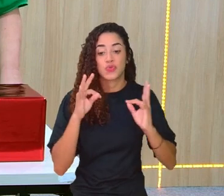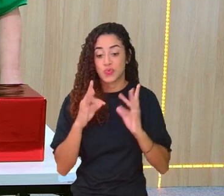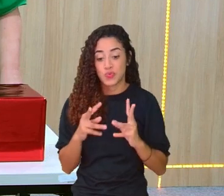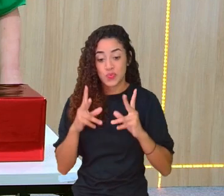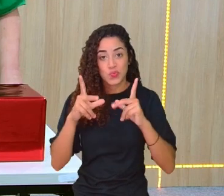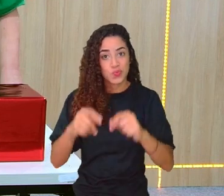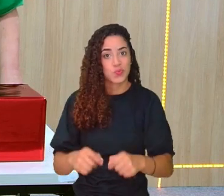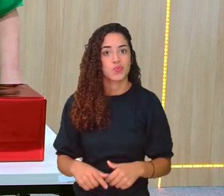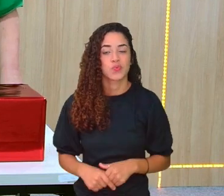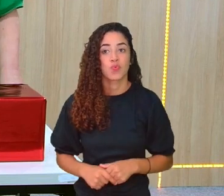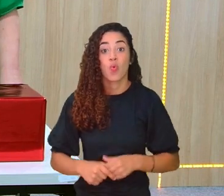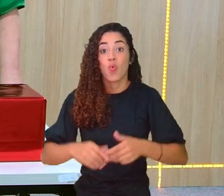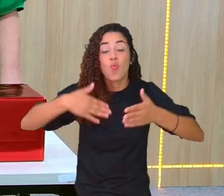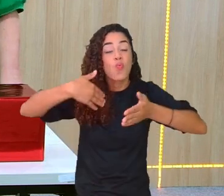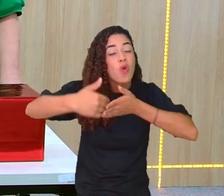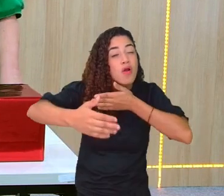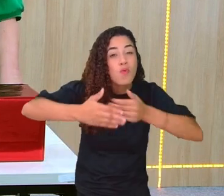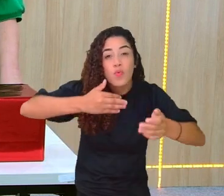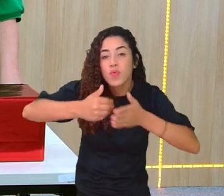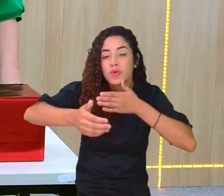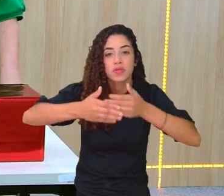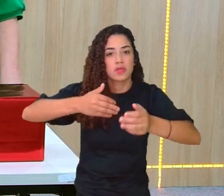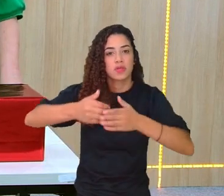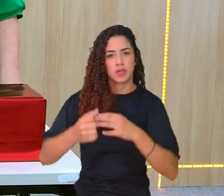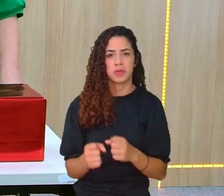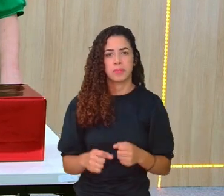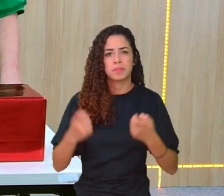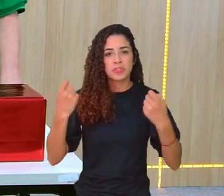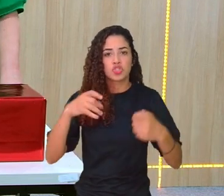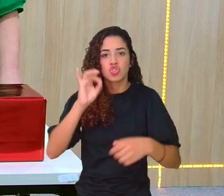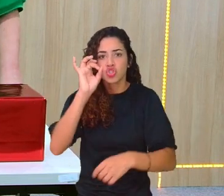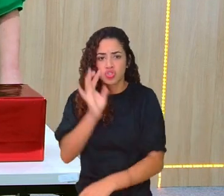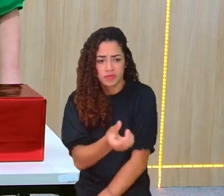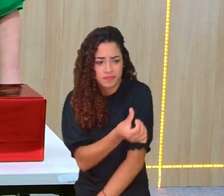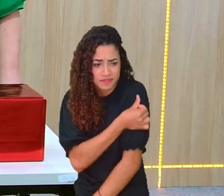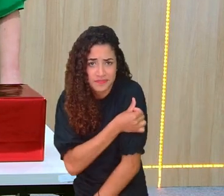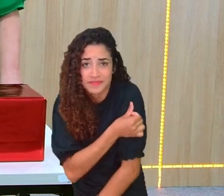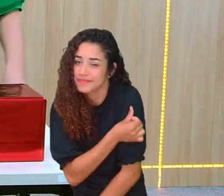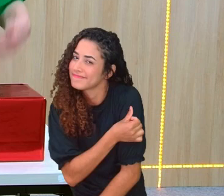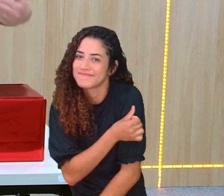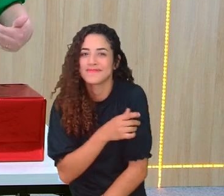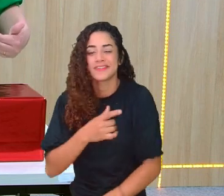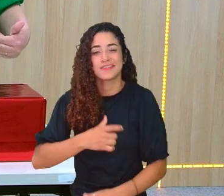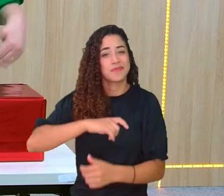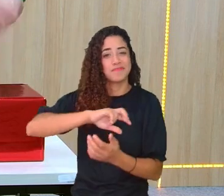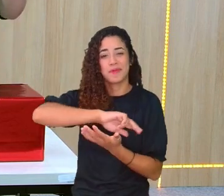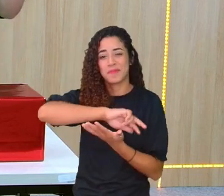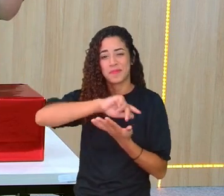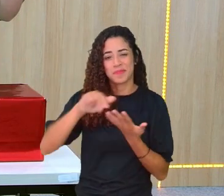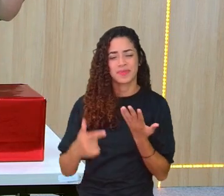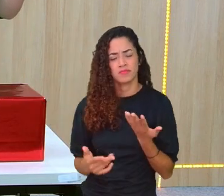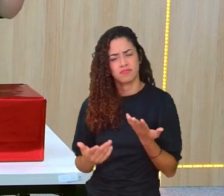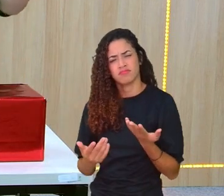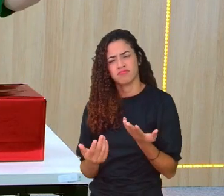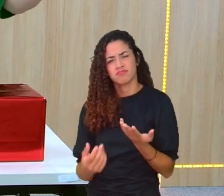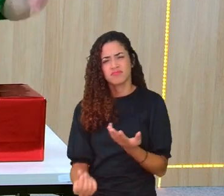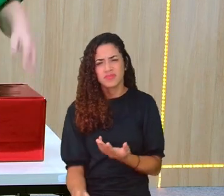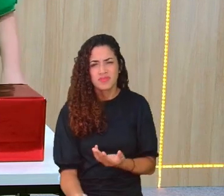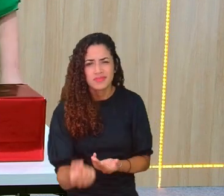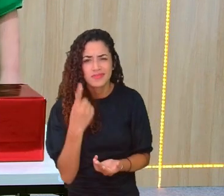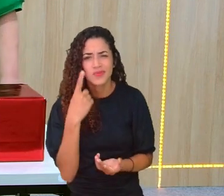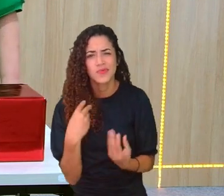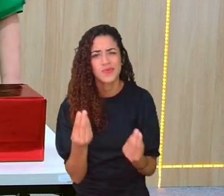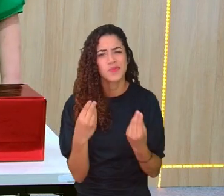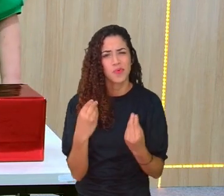em qualquer ano. Não precisa ser no sexto ano. Oxente, professora, e eu do sexto ano vou poder assistir uma